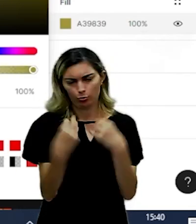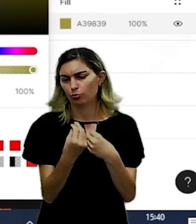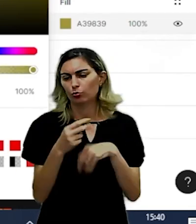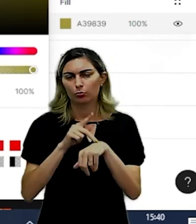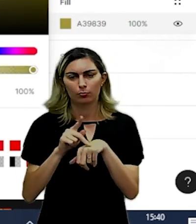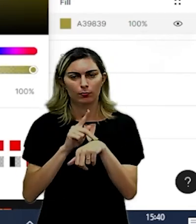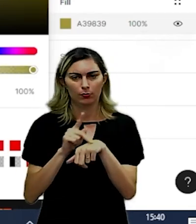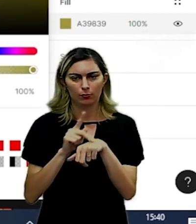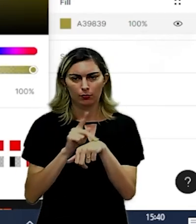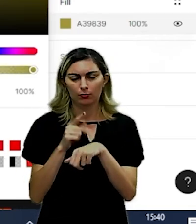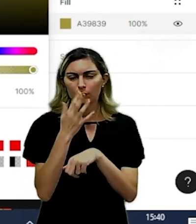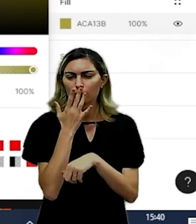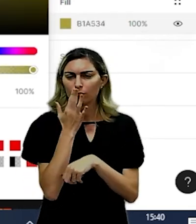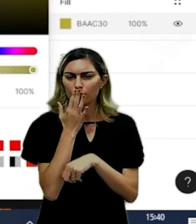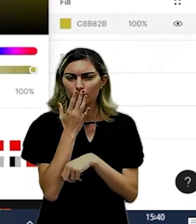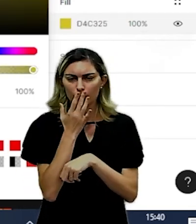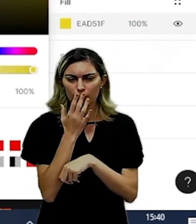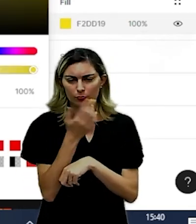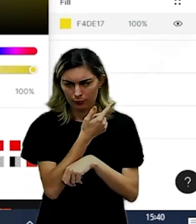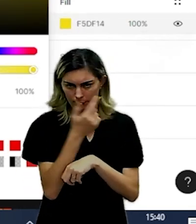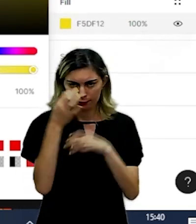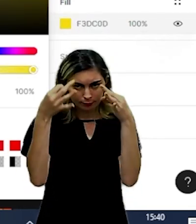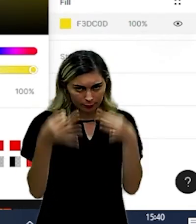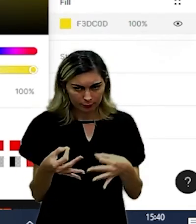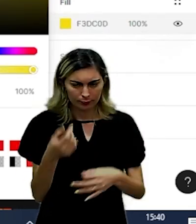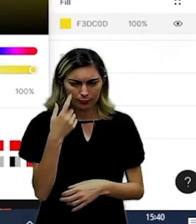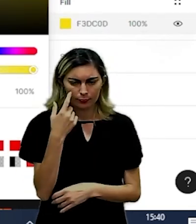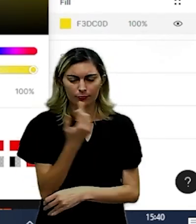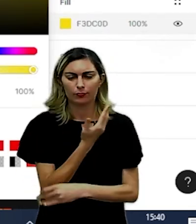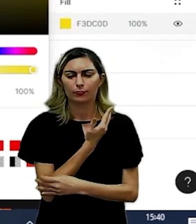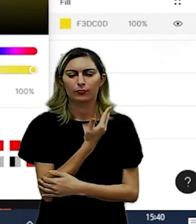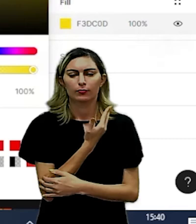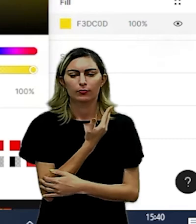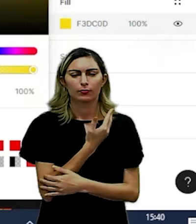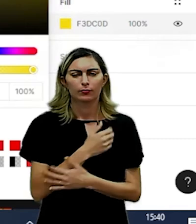preto máximo, certo?